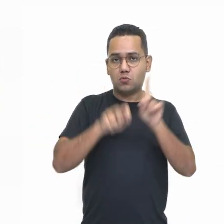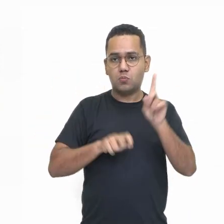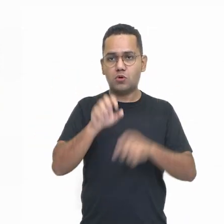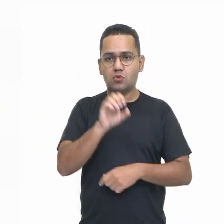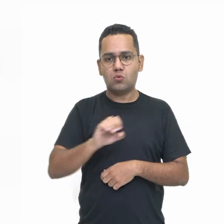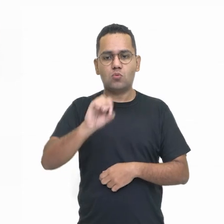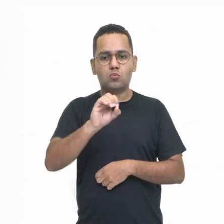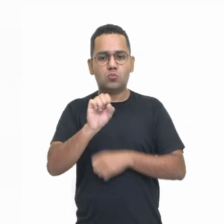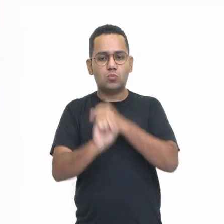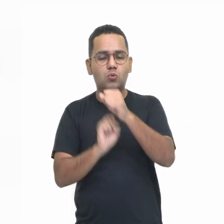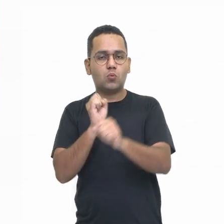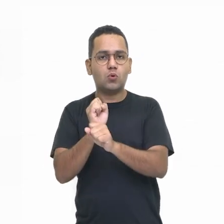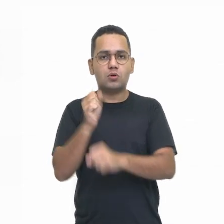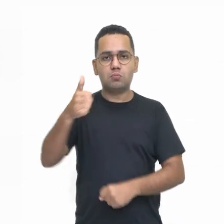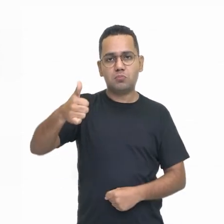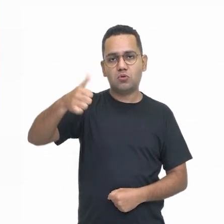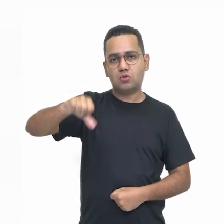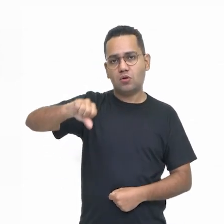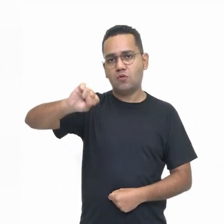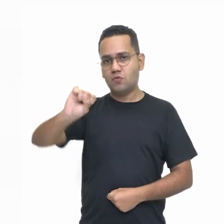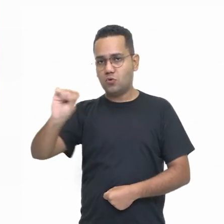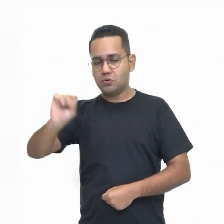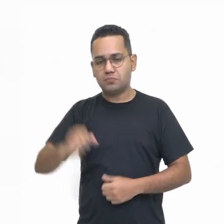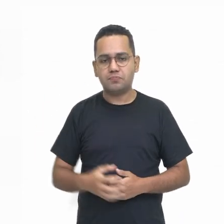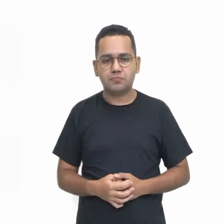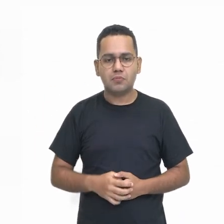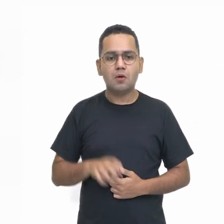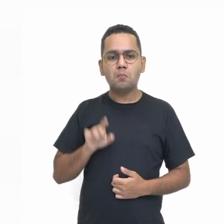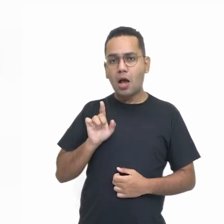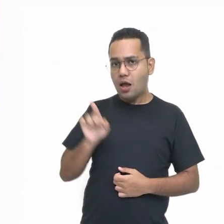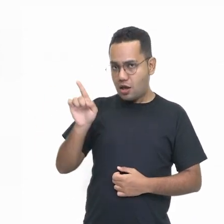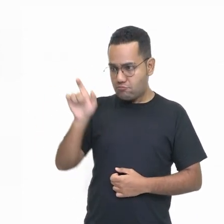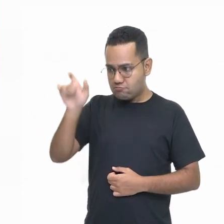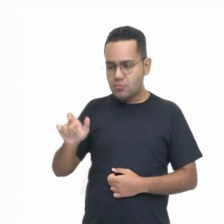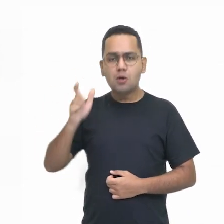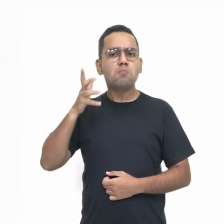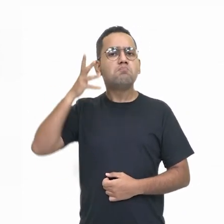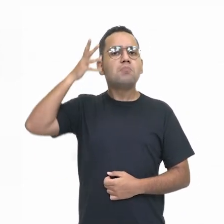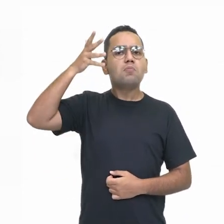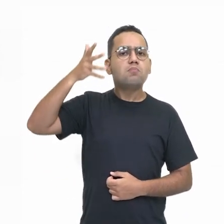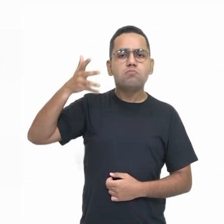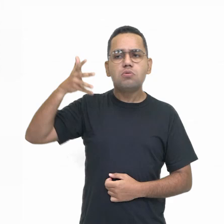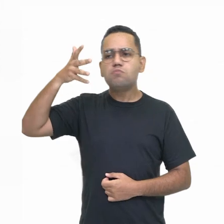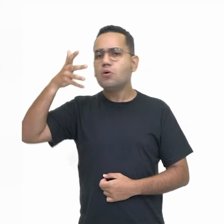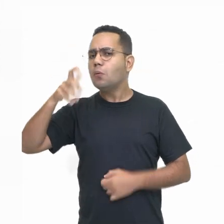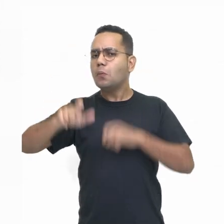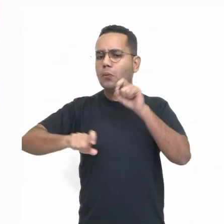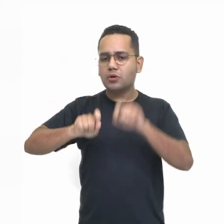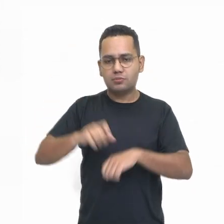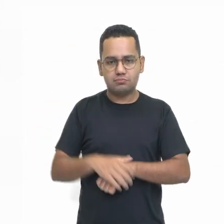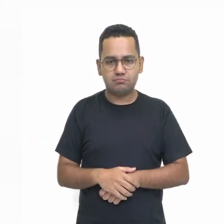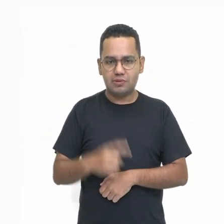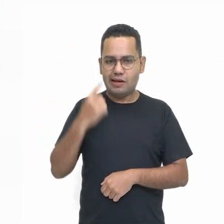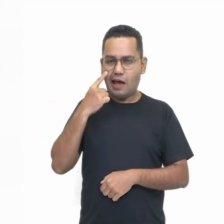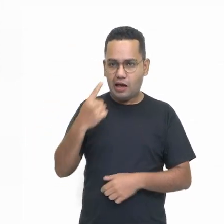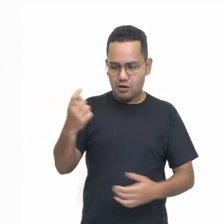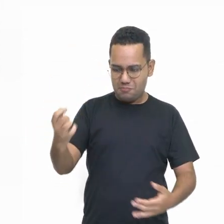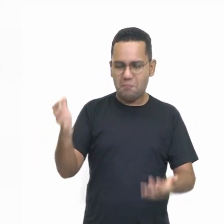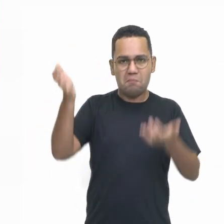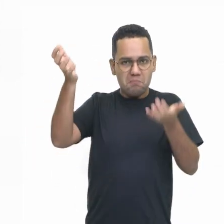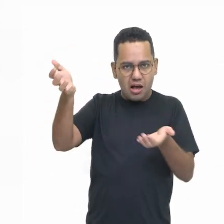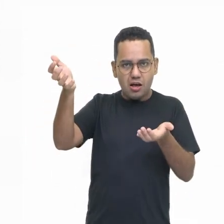qual ele, né, no seu discurso, ele fala: o documento da liberdade,